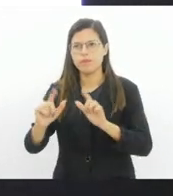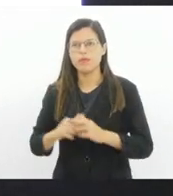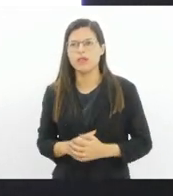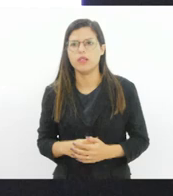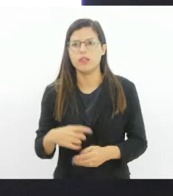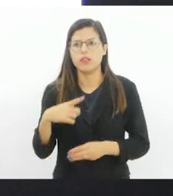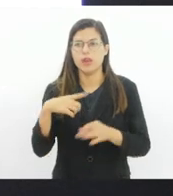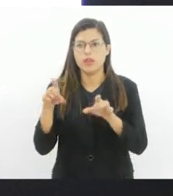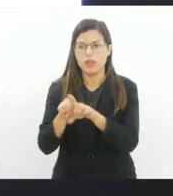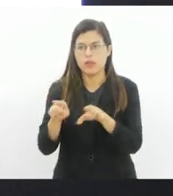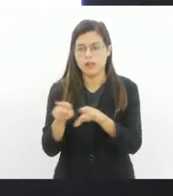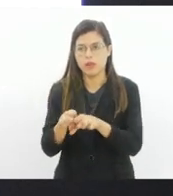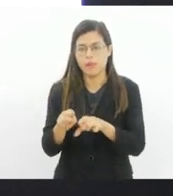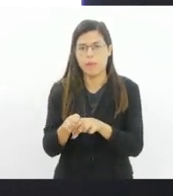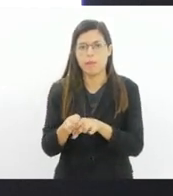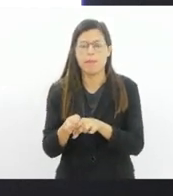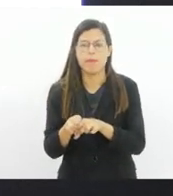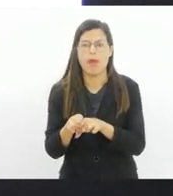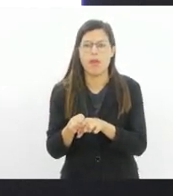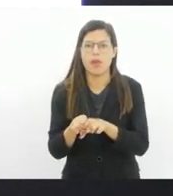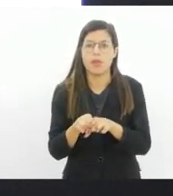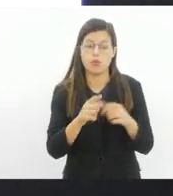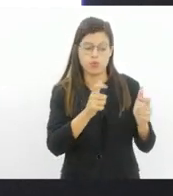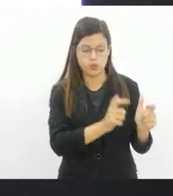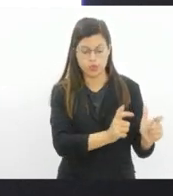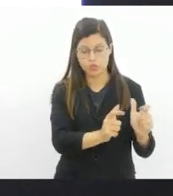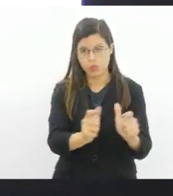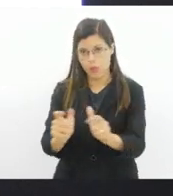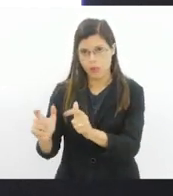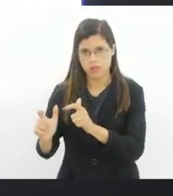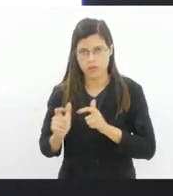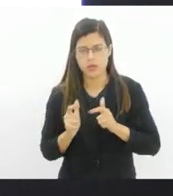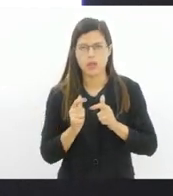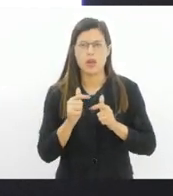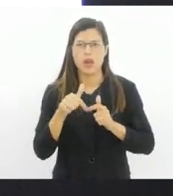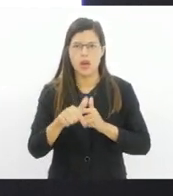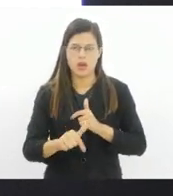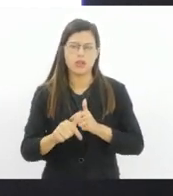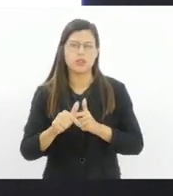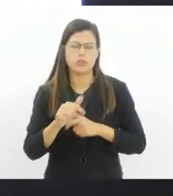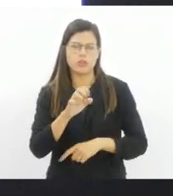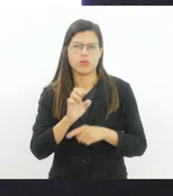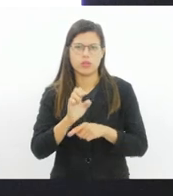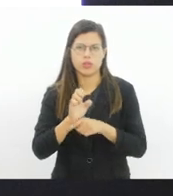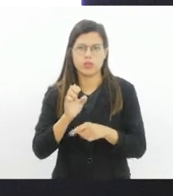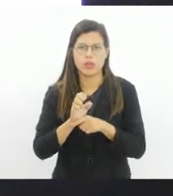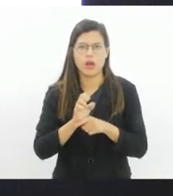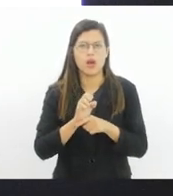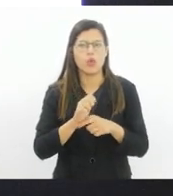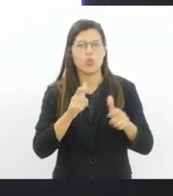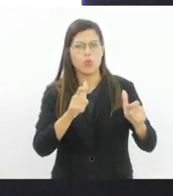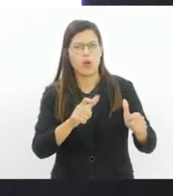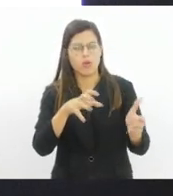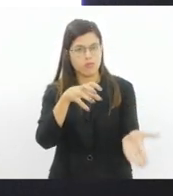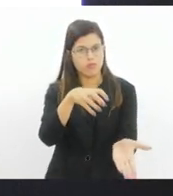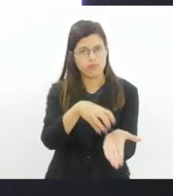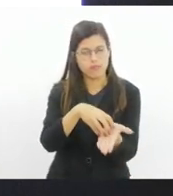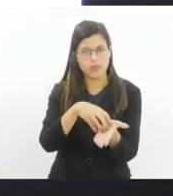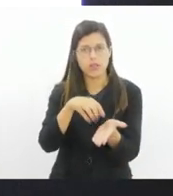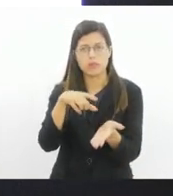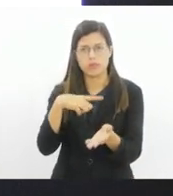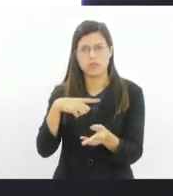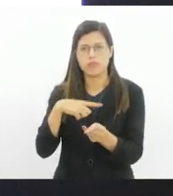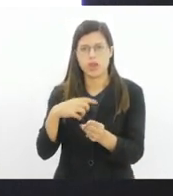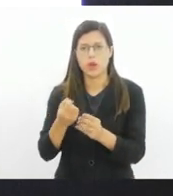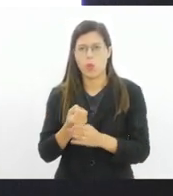Nós temos também a distribuição por regiões, as regiões administrativas do Estado. A região metropolitana tem o maior número absoluto